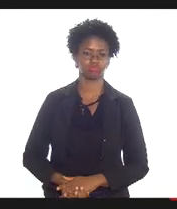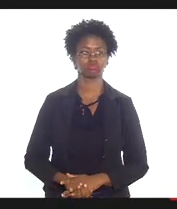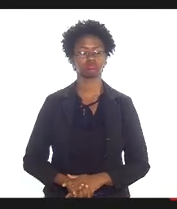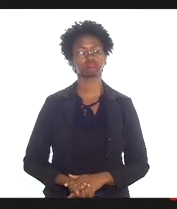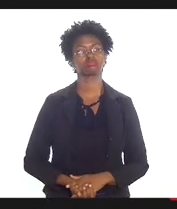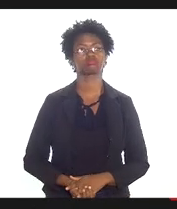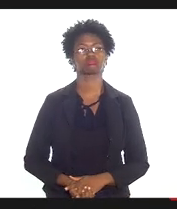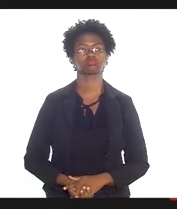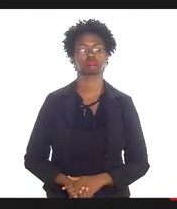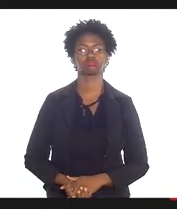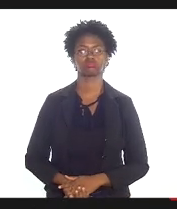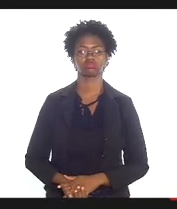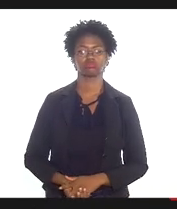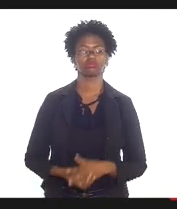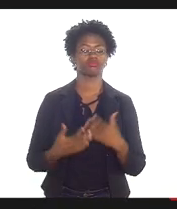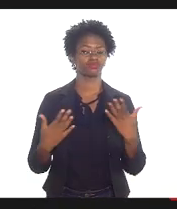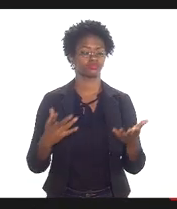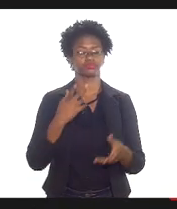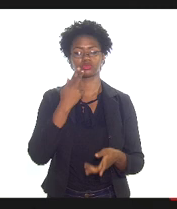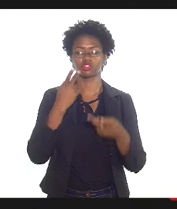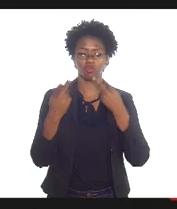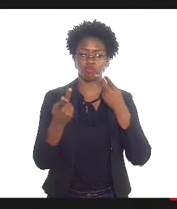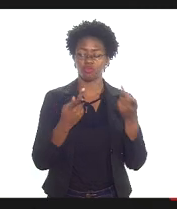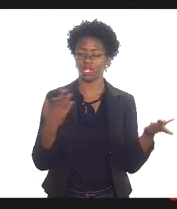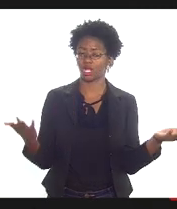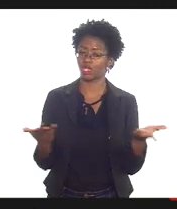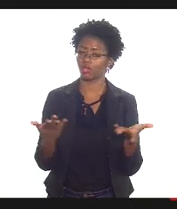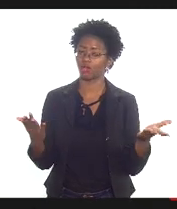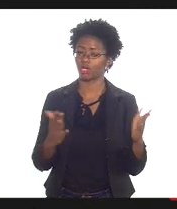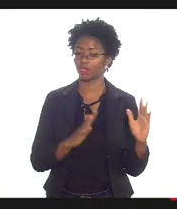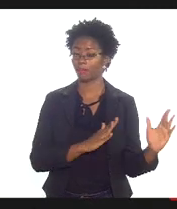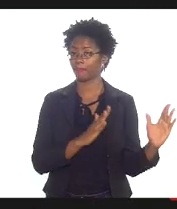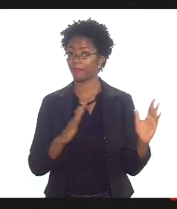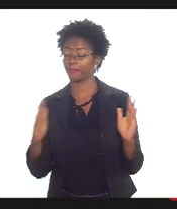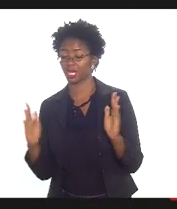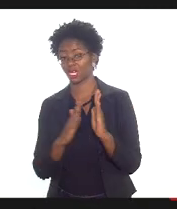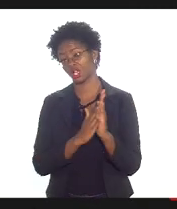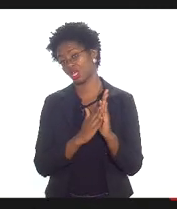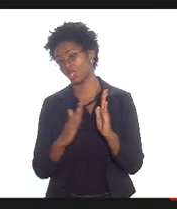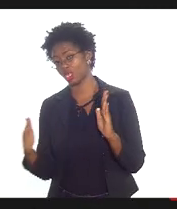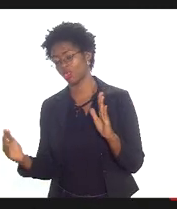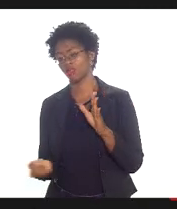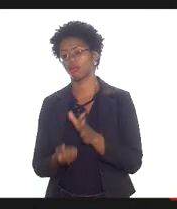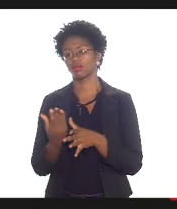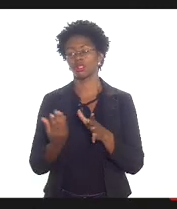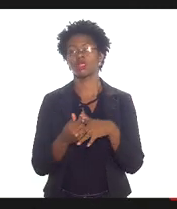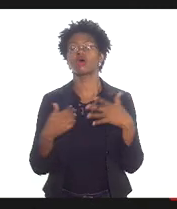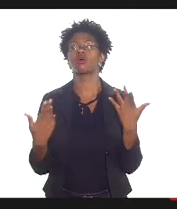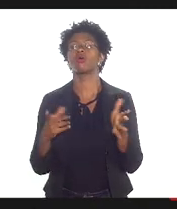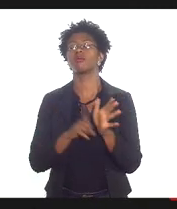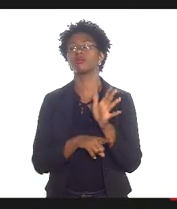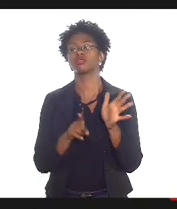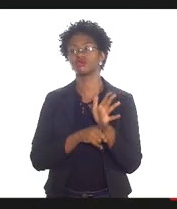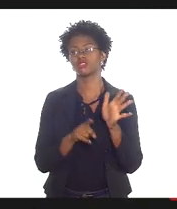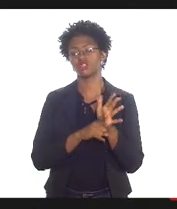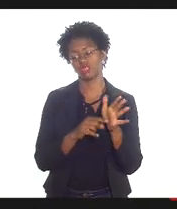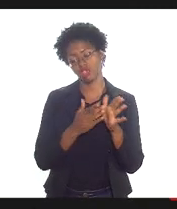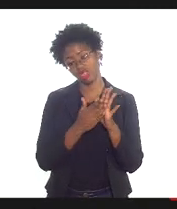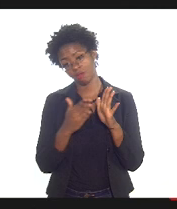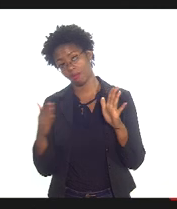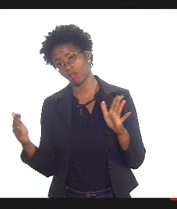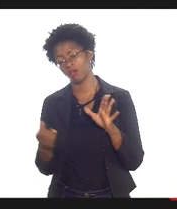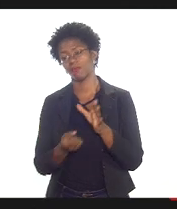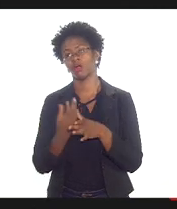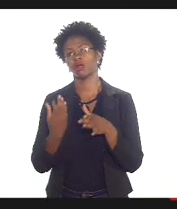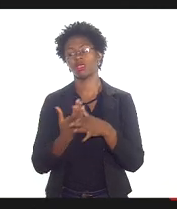Bom, vamos falar então agora de fase de produção, né? Quais são os abatimentos na fase de produção?